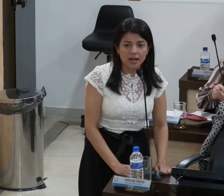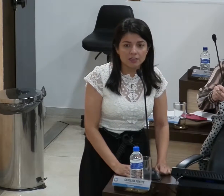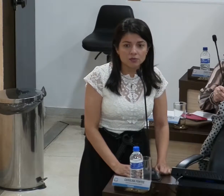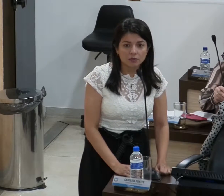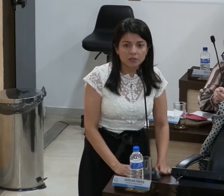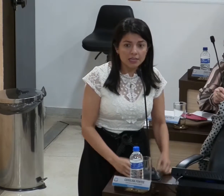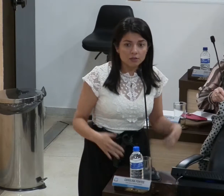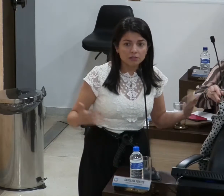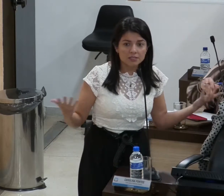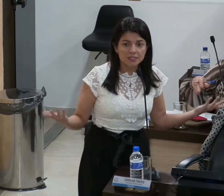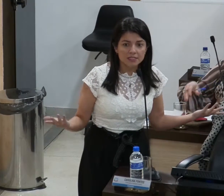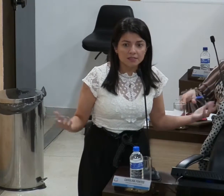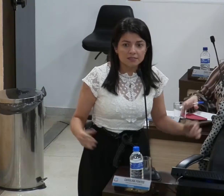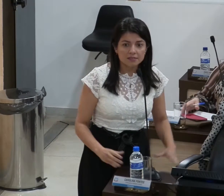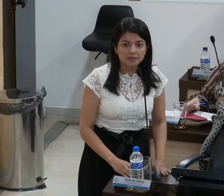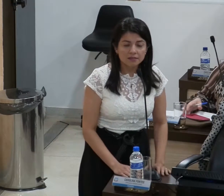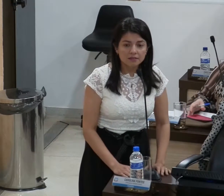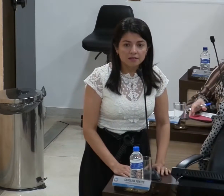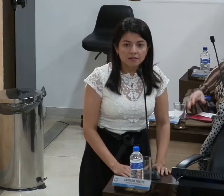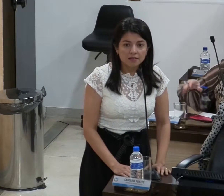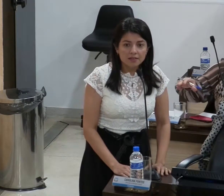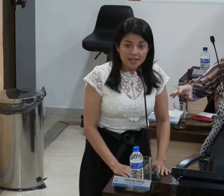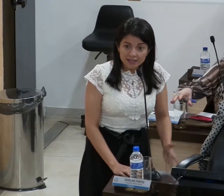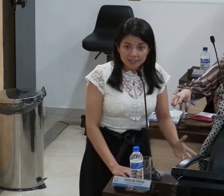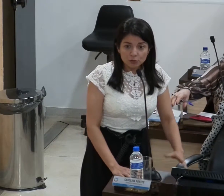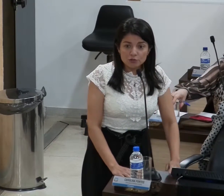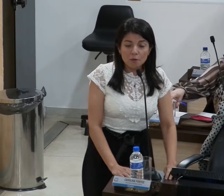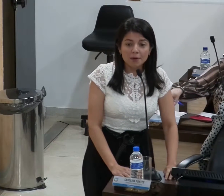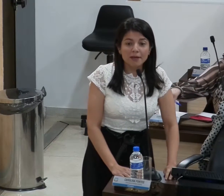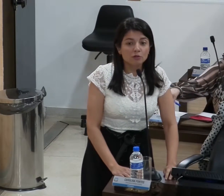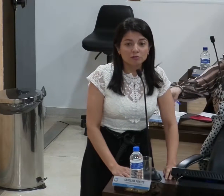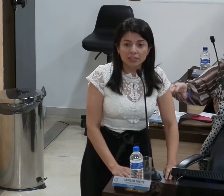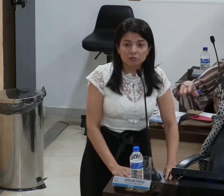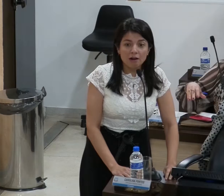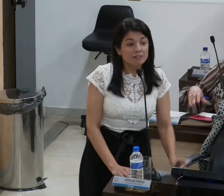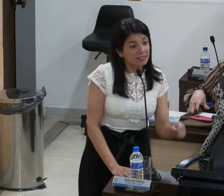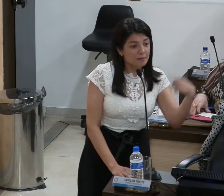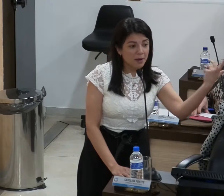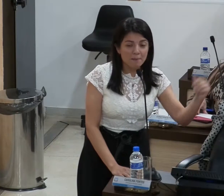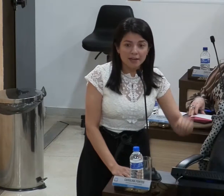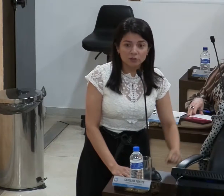Administrativa, no caso. E as outras medidas? E a questão do descumprimento